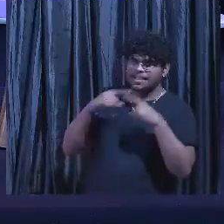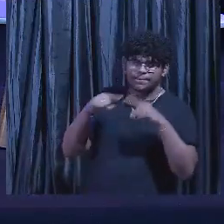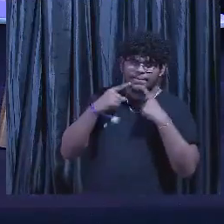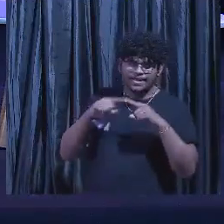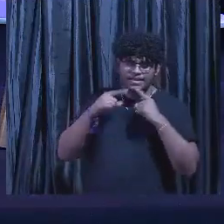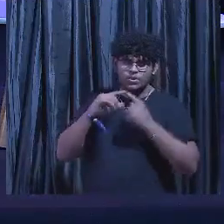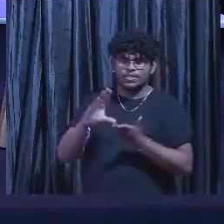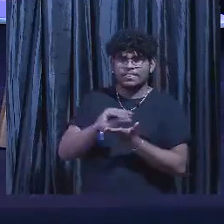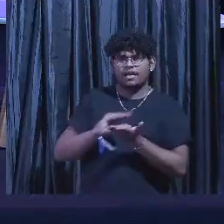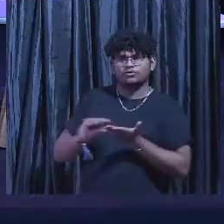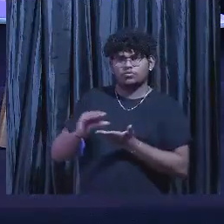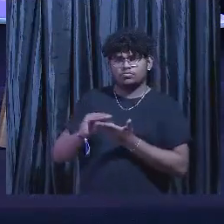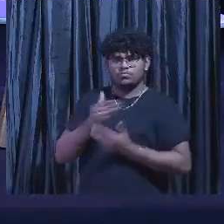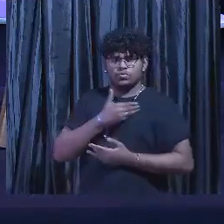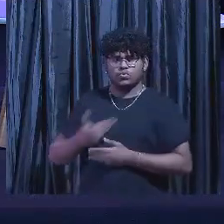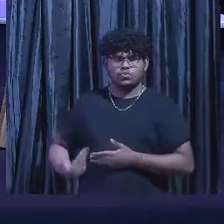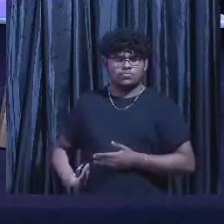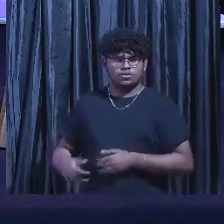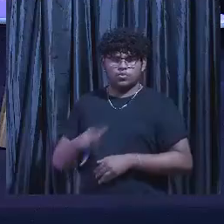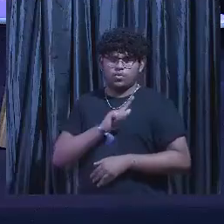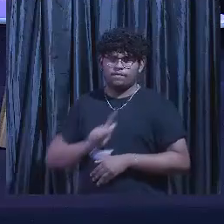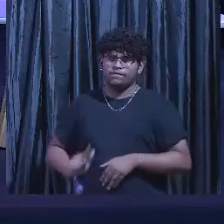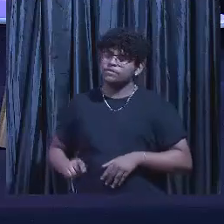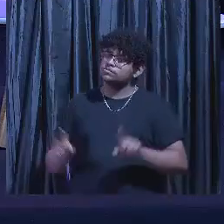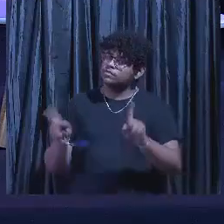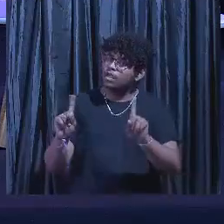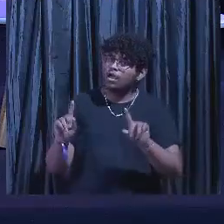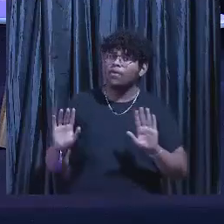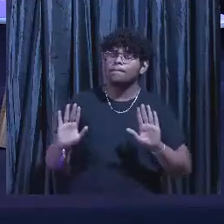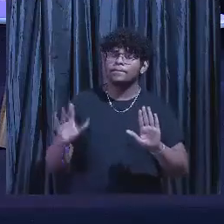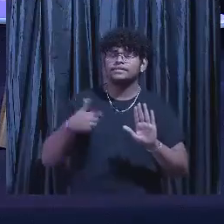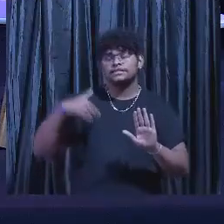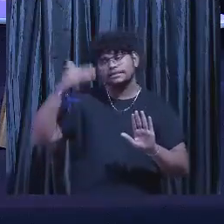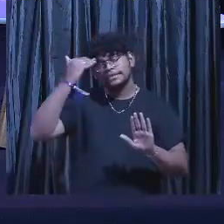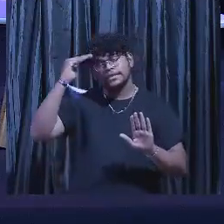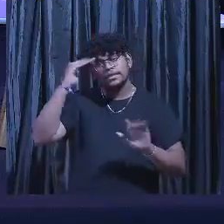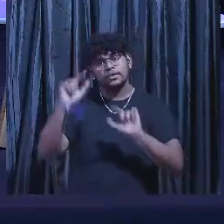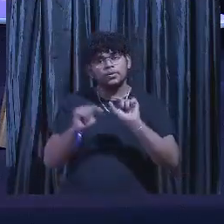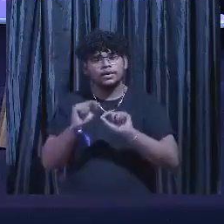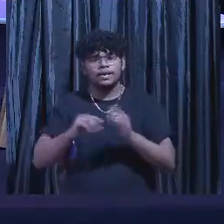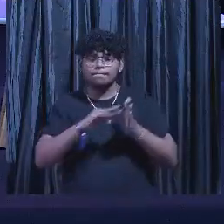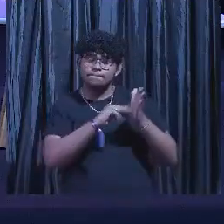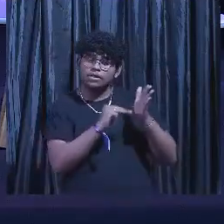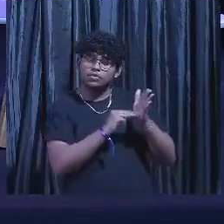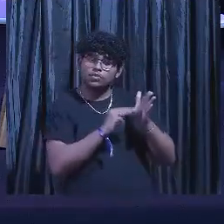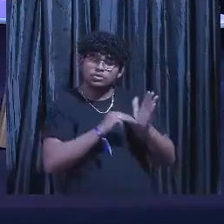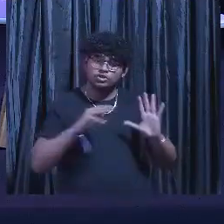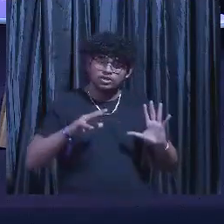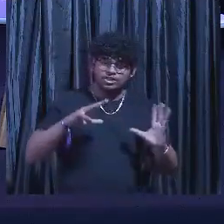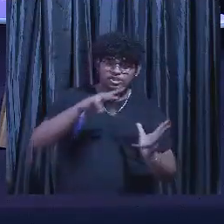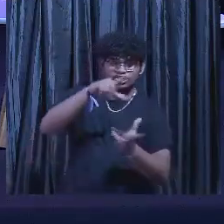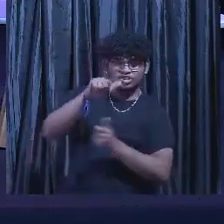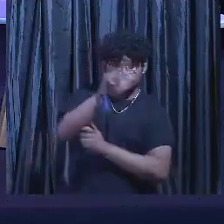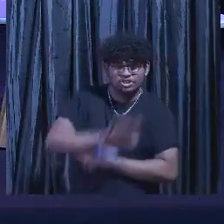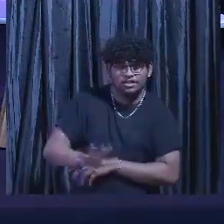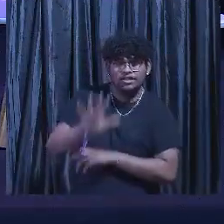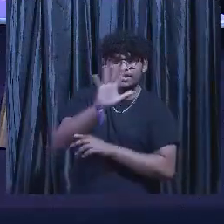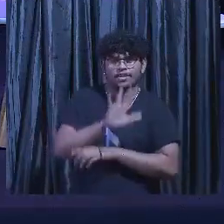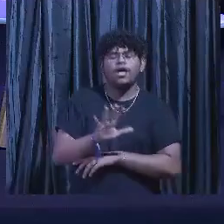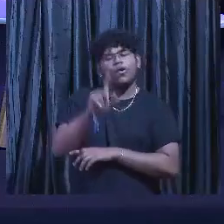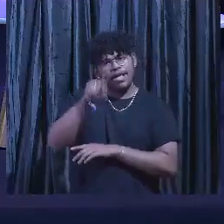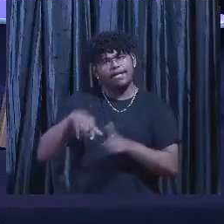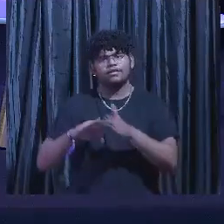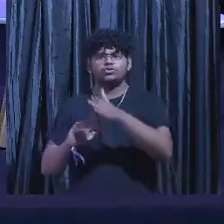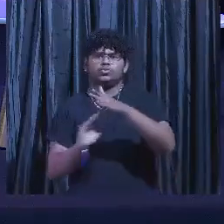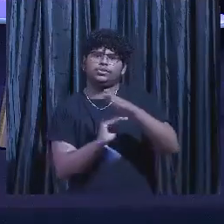mim, mas é porque a gente precisa entender que qualquer metodologia universalizante é automaticamente